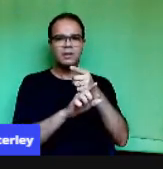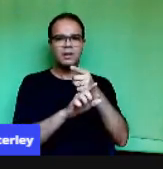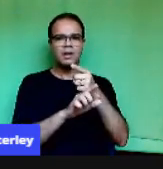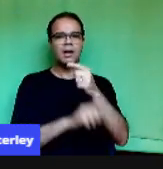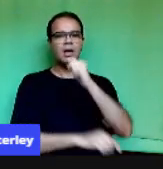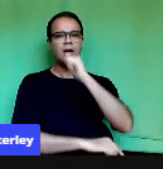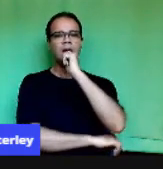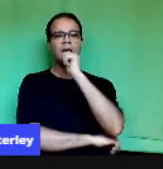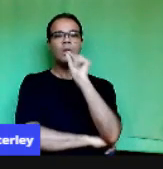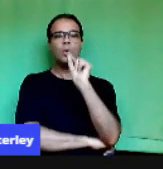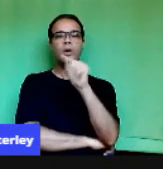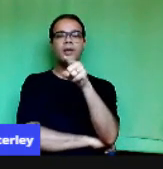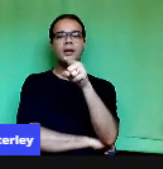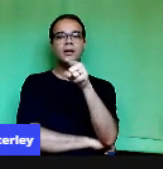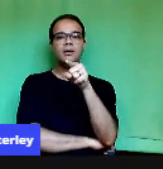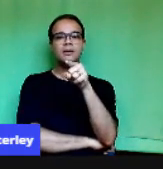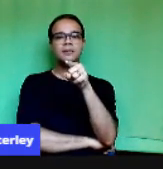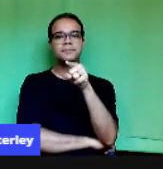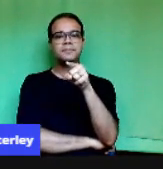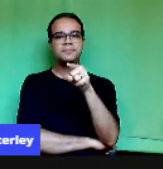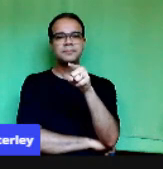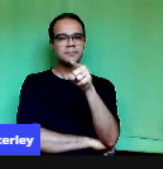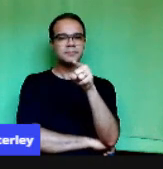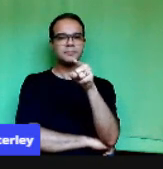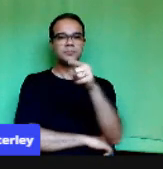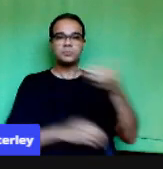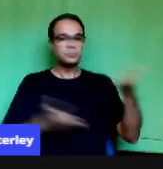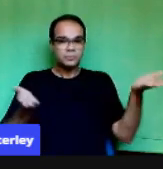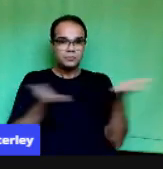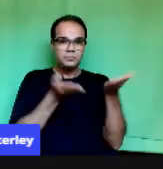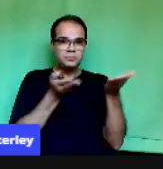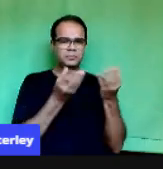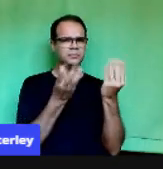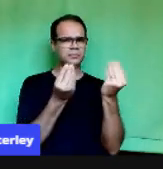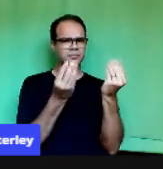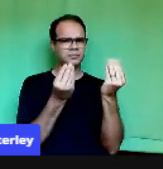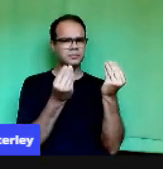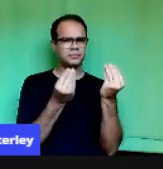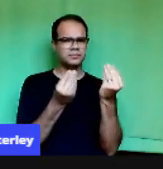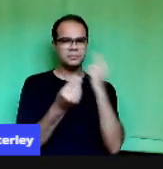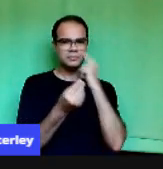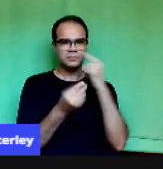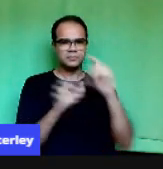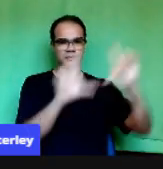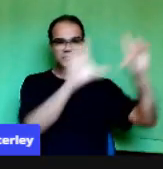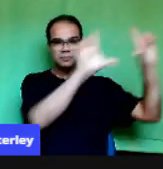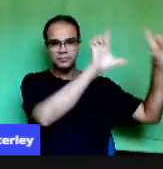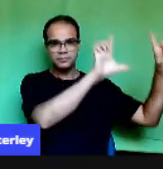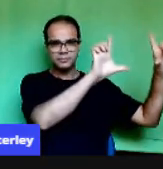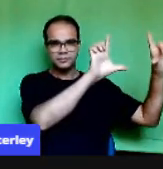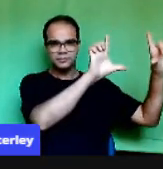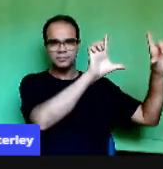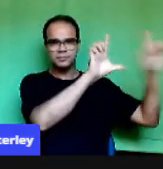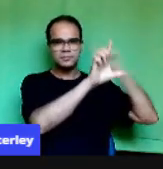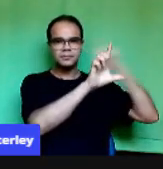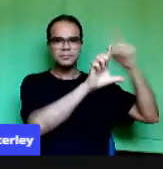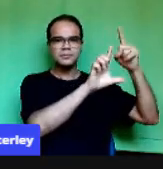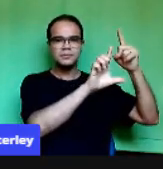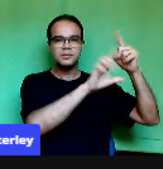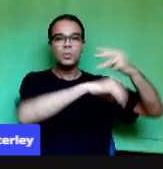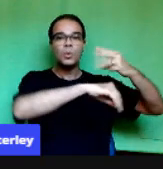alternativas que estão sendo muito utilizadas hoje. Deixa eu só voltar aqui um pouquinho. eu deixar nessa imagem aqui, onde está a imagem